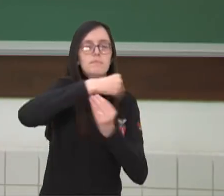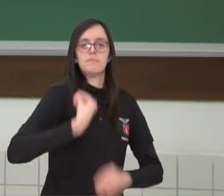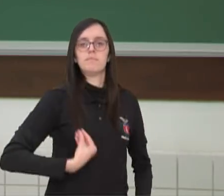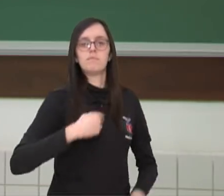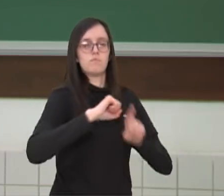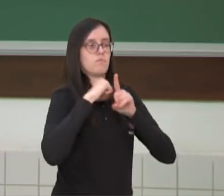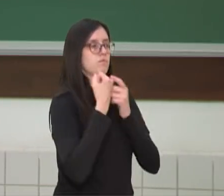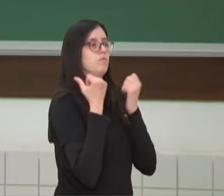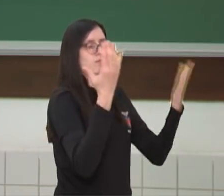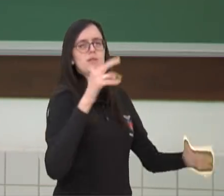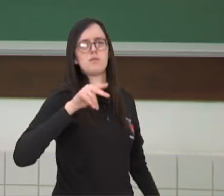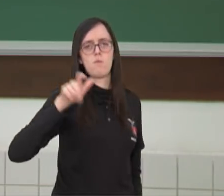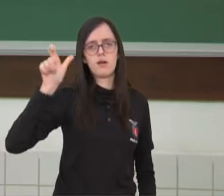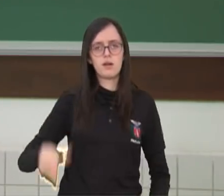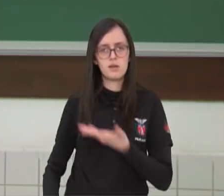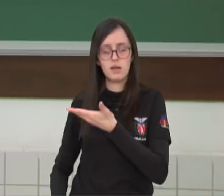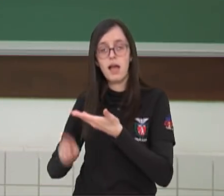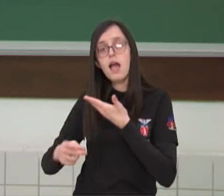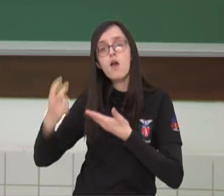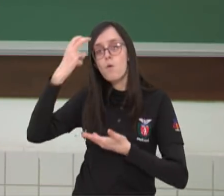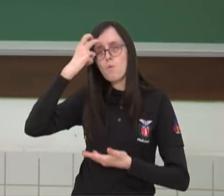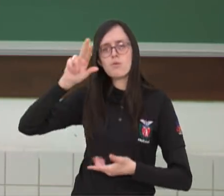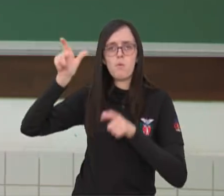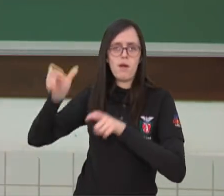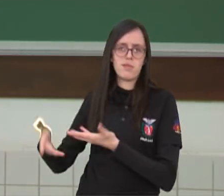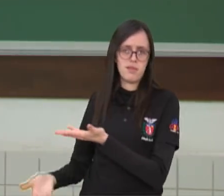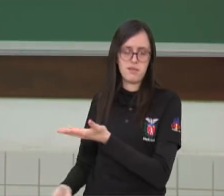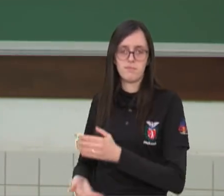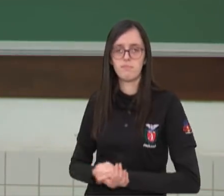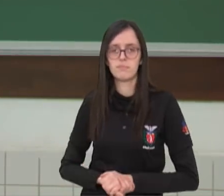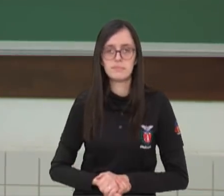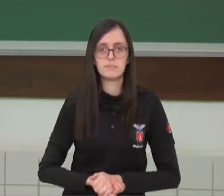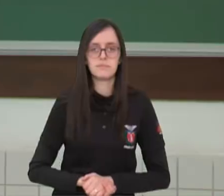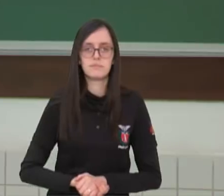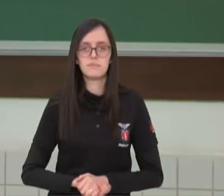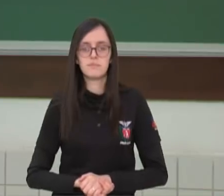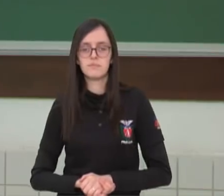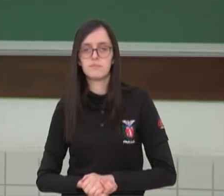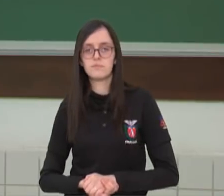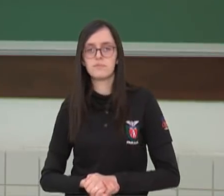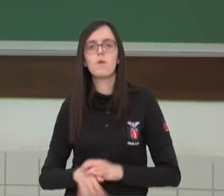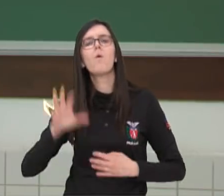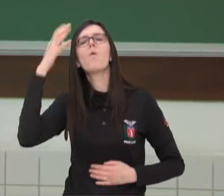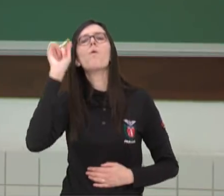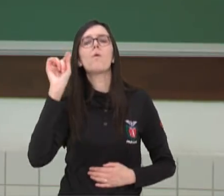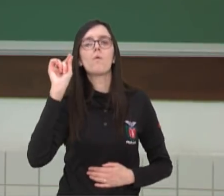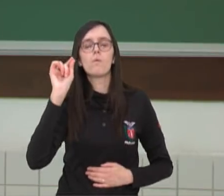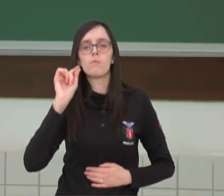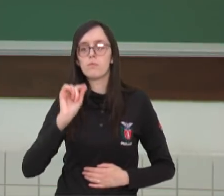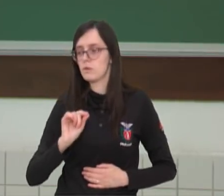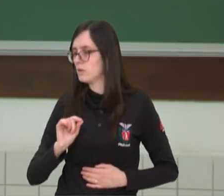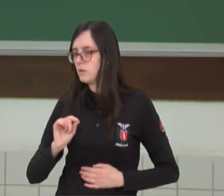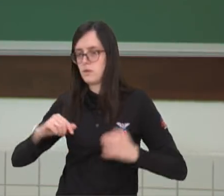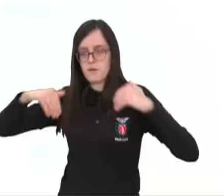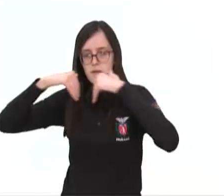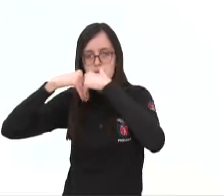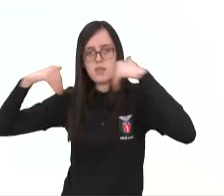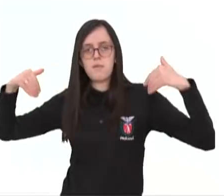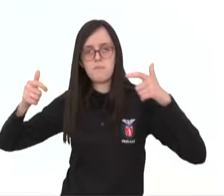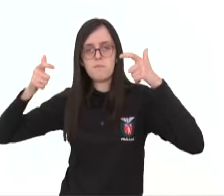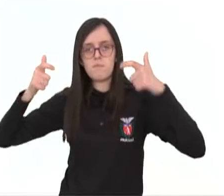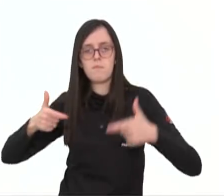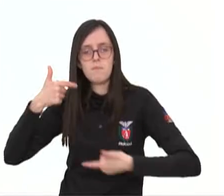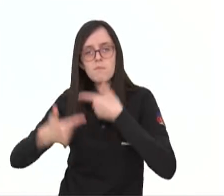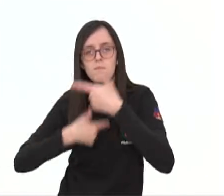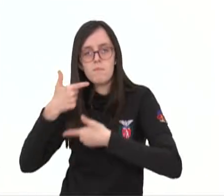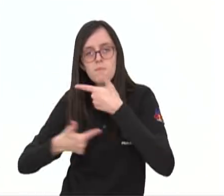uma sociedade que não é a dele, a uma cultura que não é a dele. Foi separado do Serviço de Localização